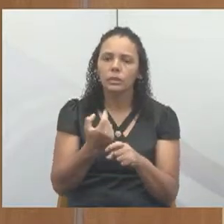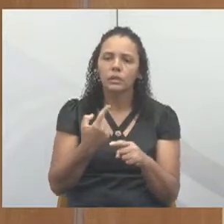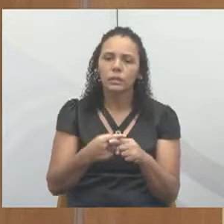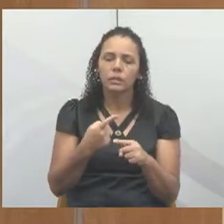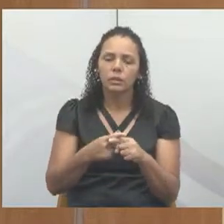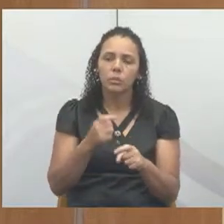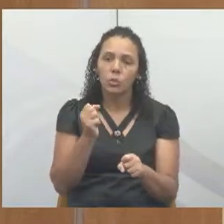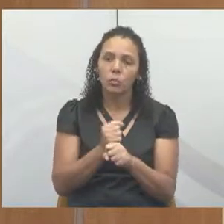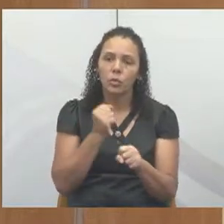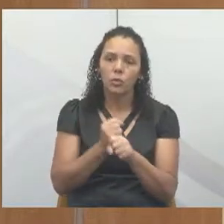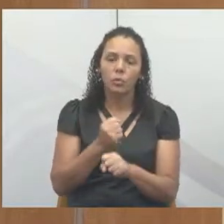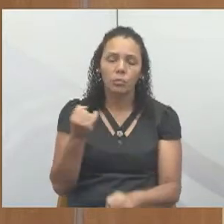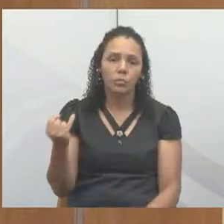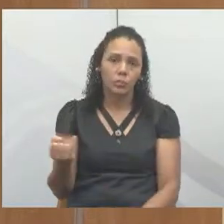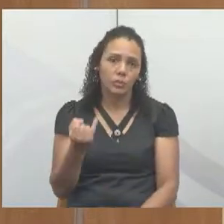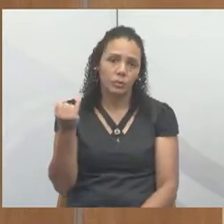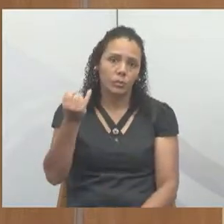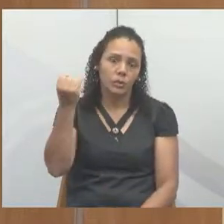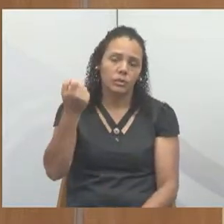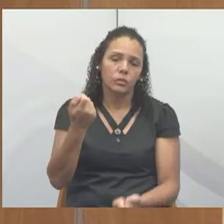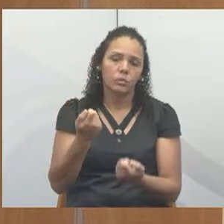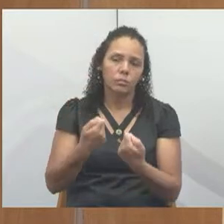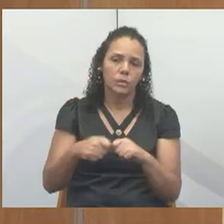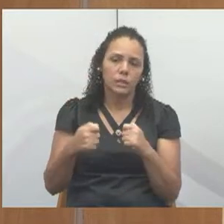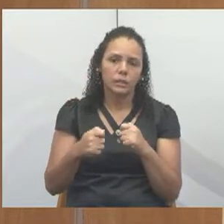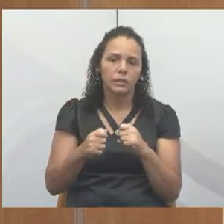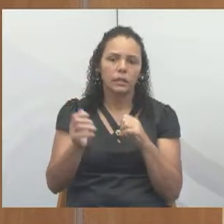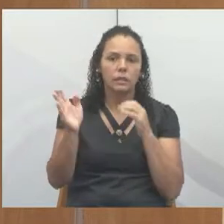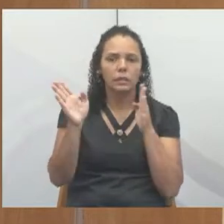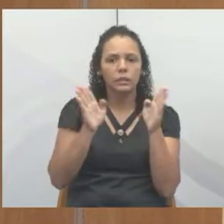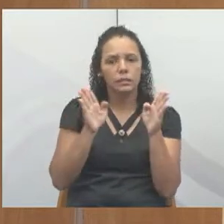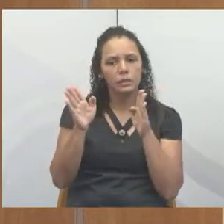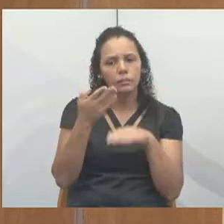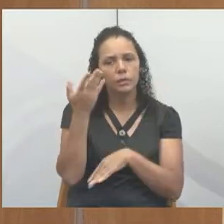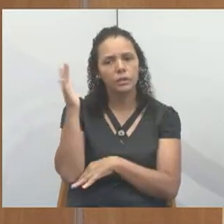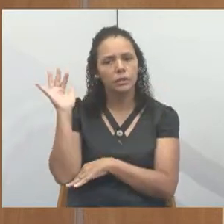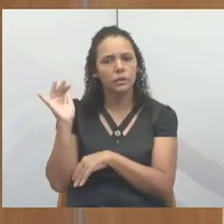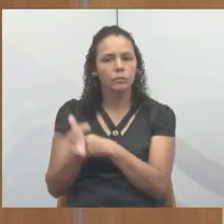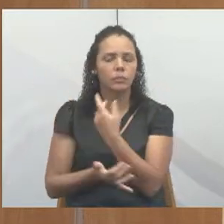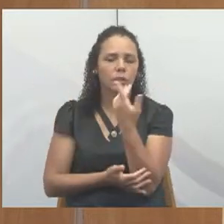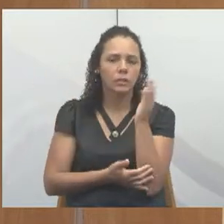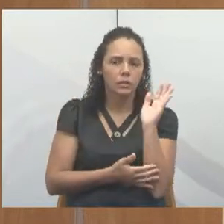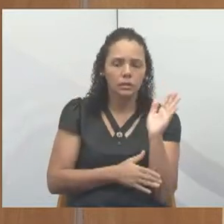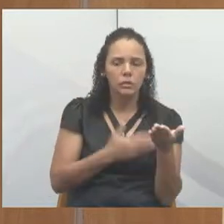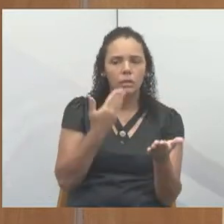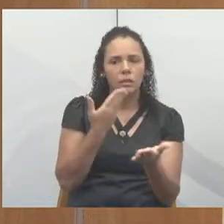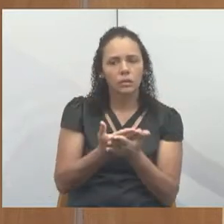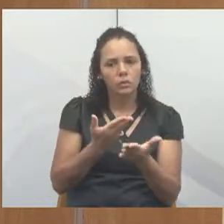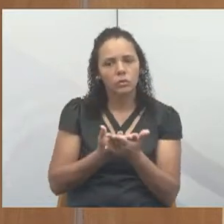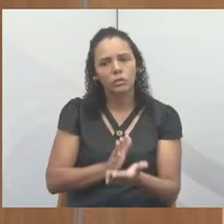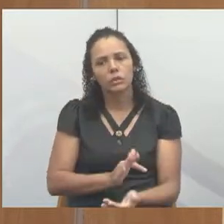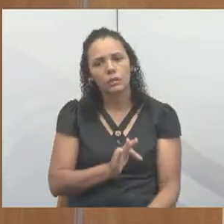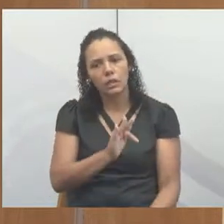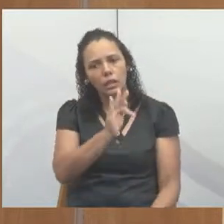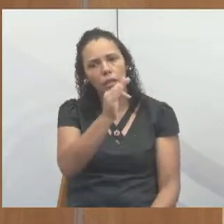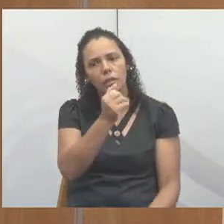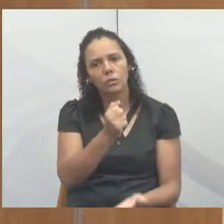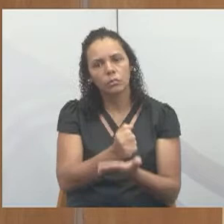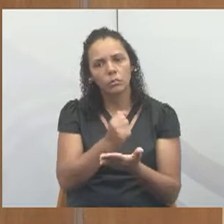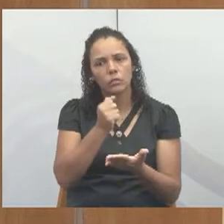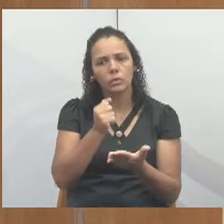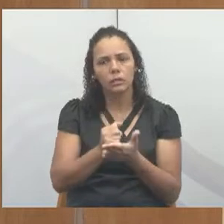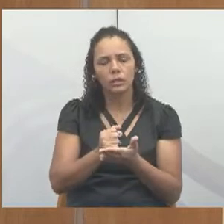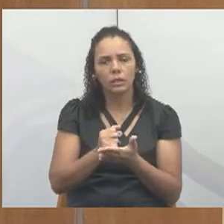grandeza, que precisa de licenciamento ambiental, de regularização de área, de estudos técnicos, de processo licitatório, de um ano para o